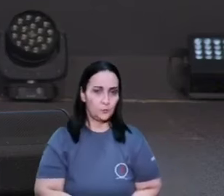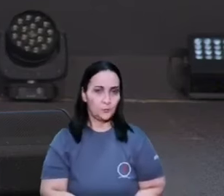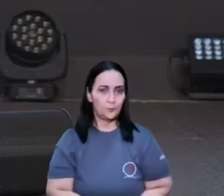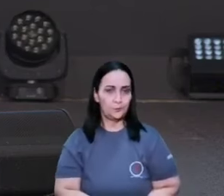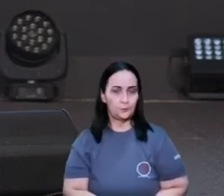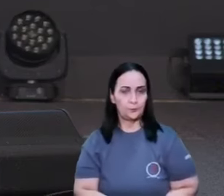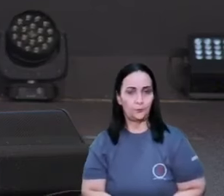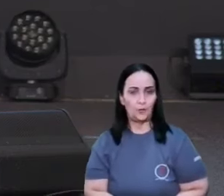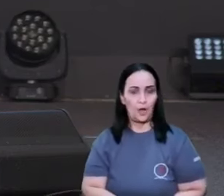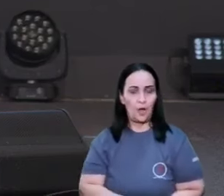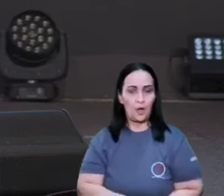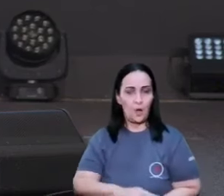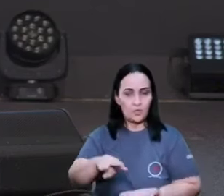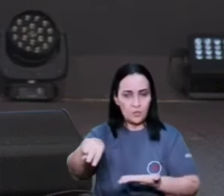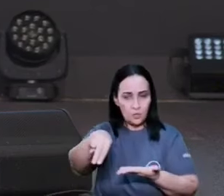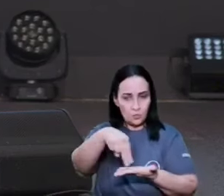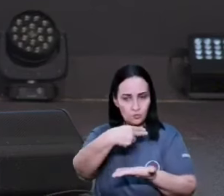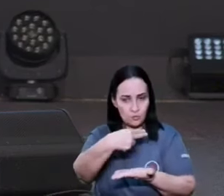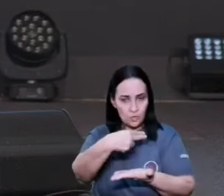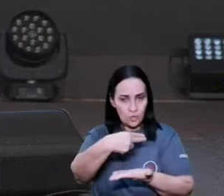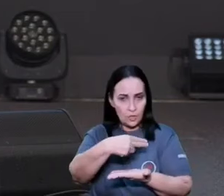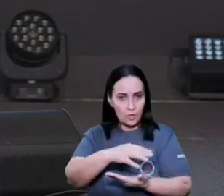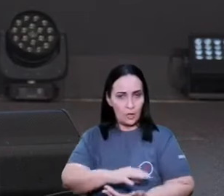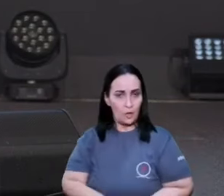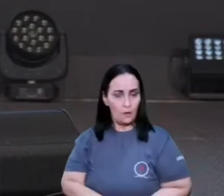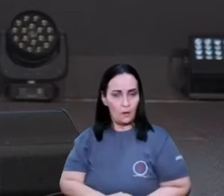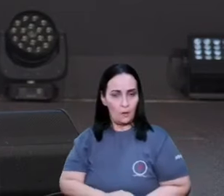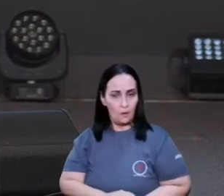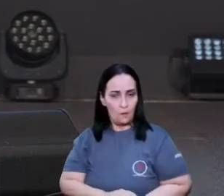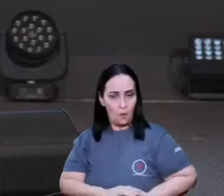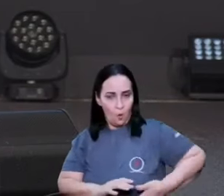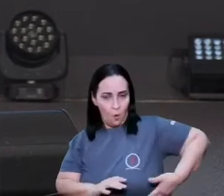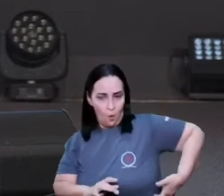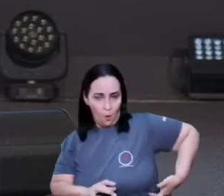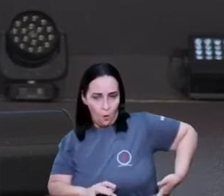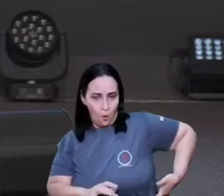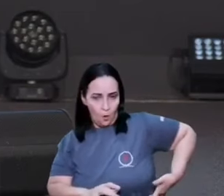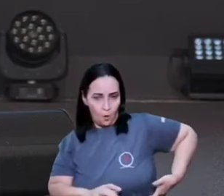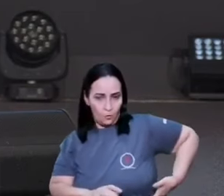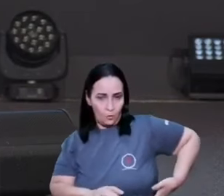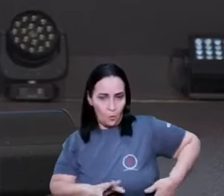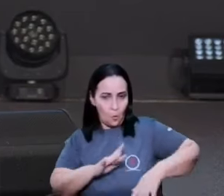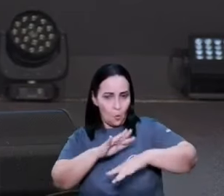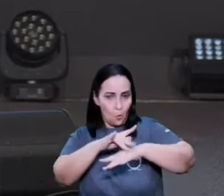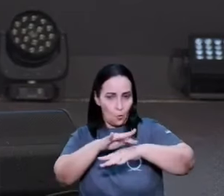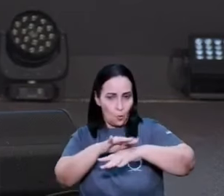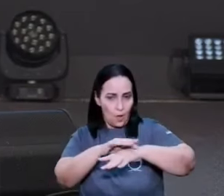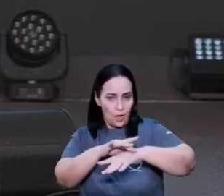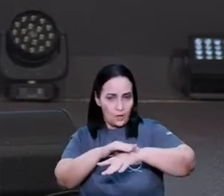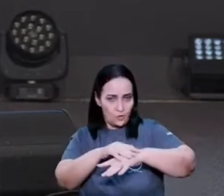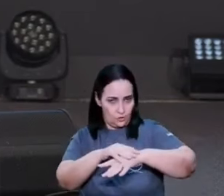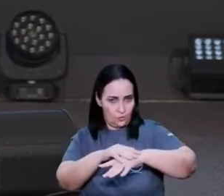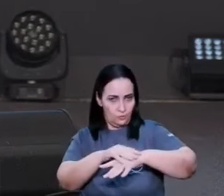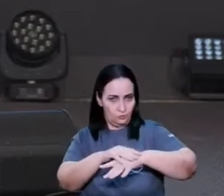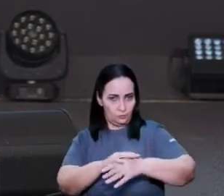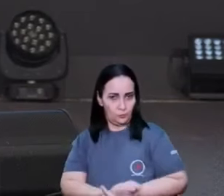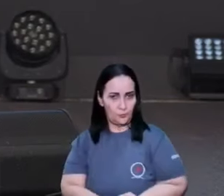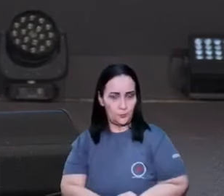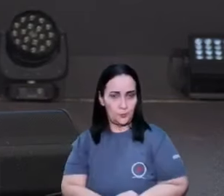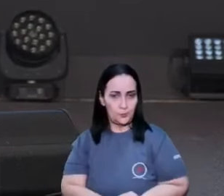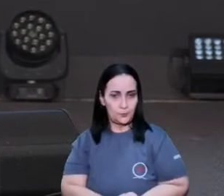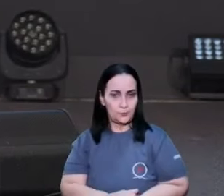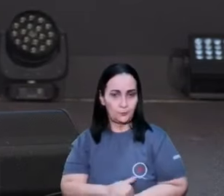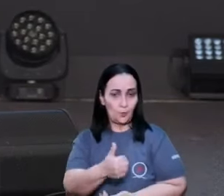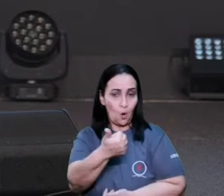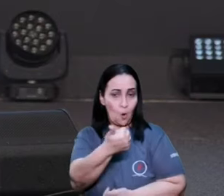órgão do corpo a qual estava contaminado pela enfermidade foram 11 anos